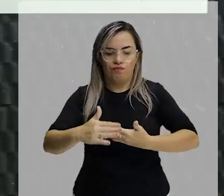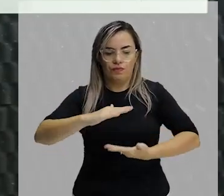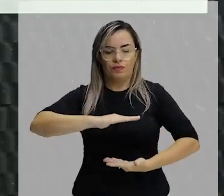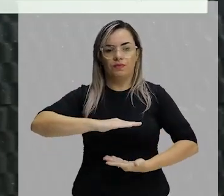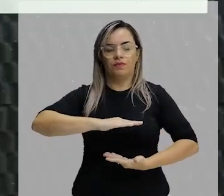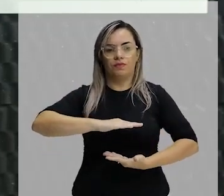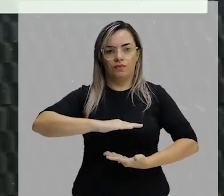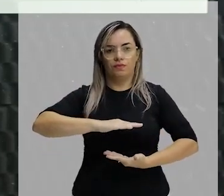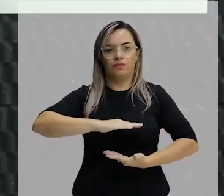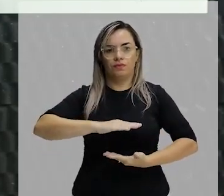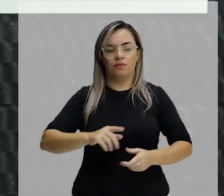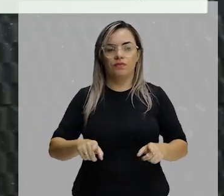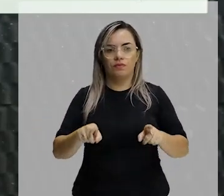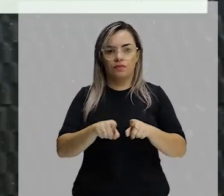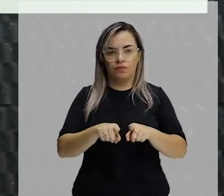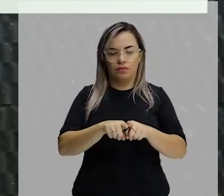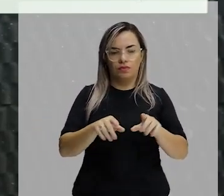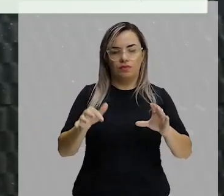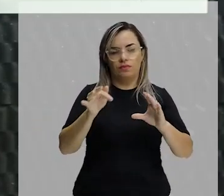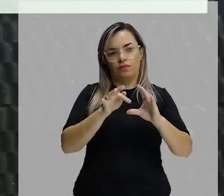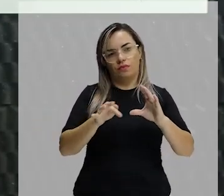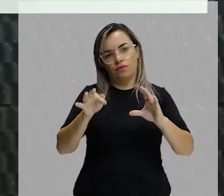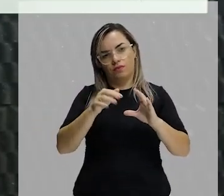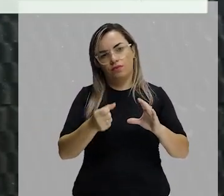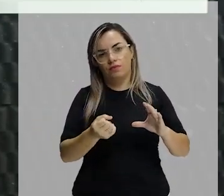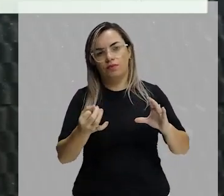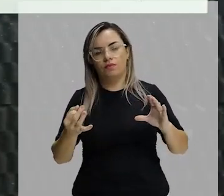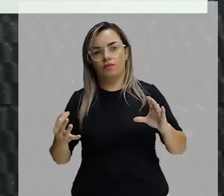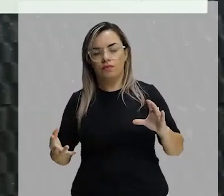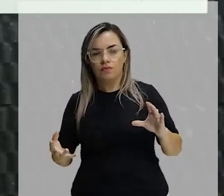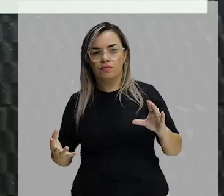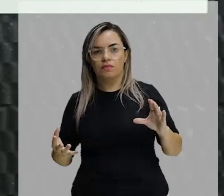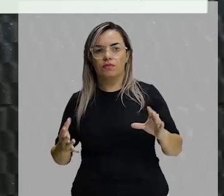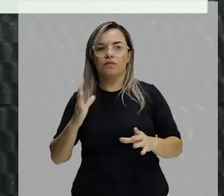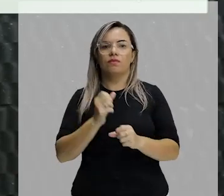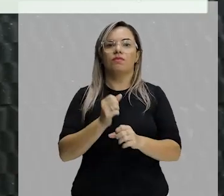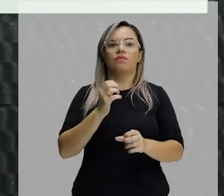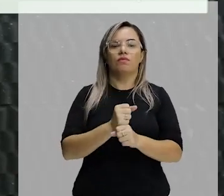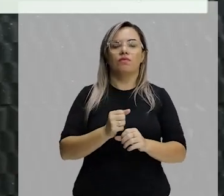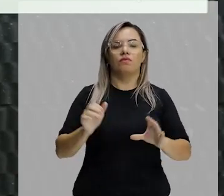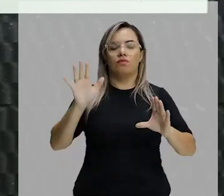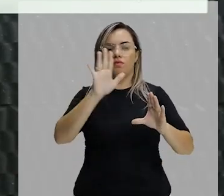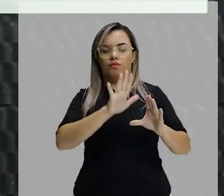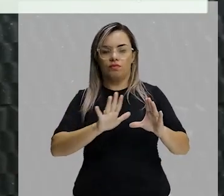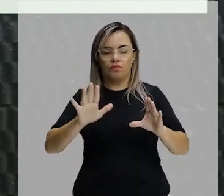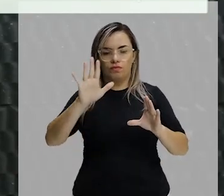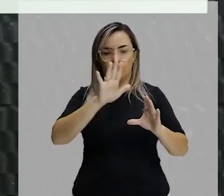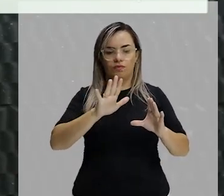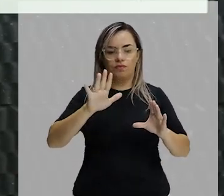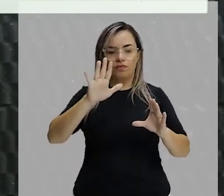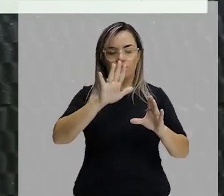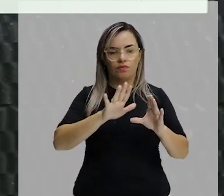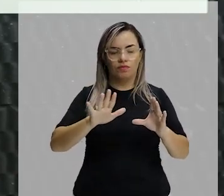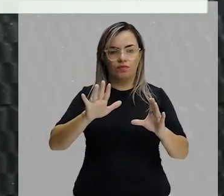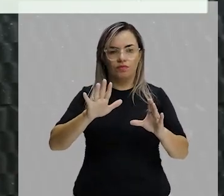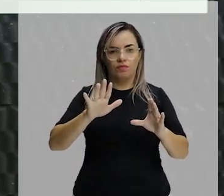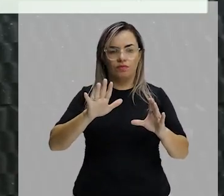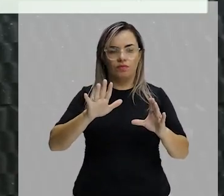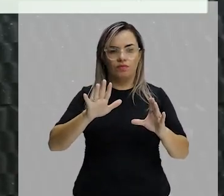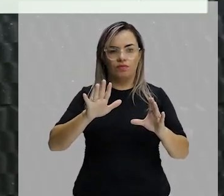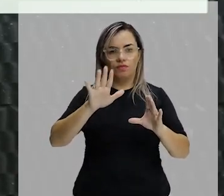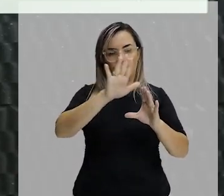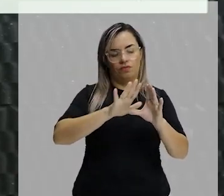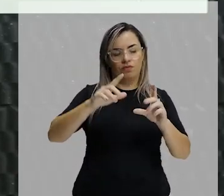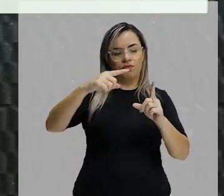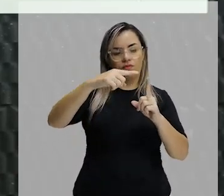ok? Vimos também uma fórmula para calcular a área, né, da superfície externa